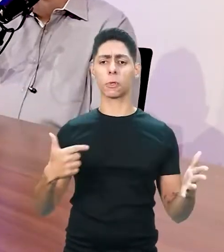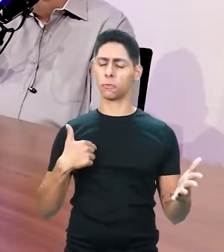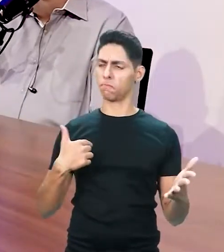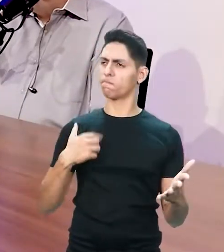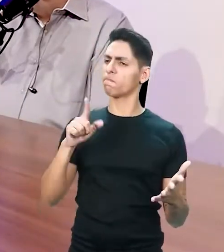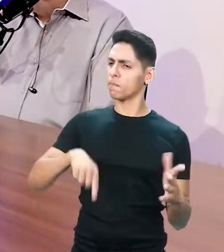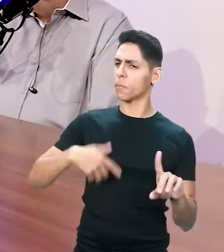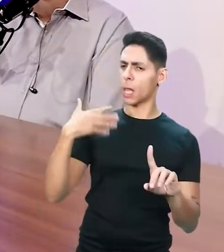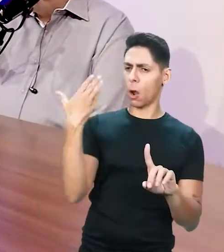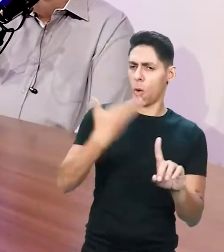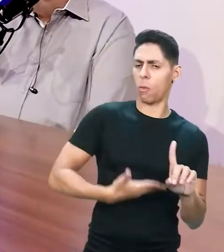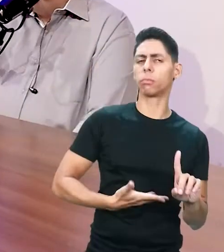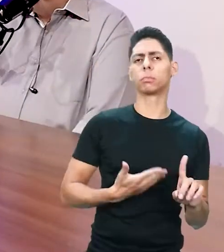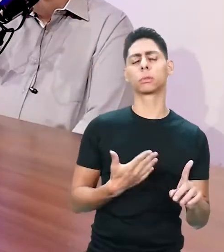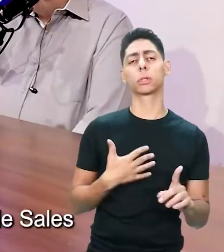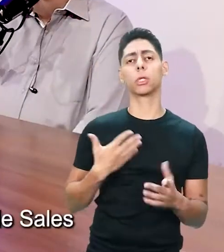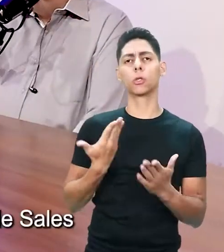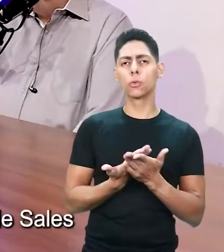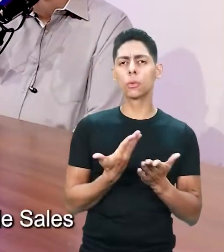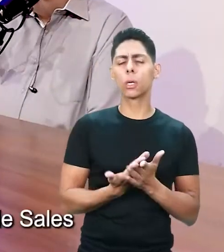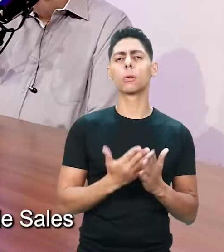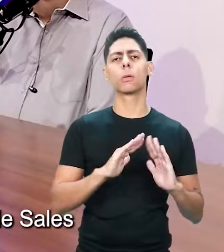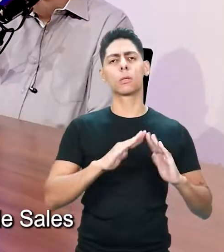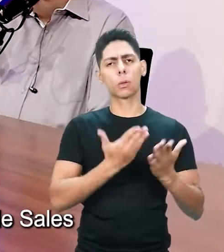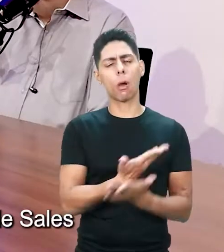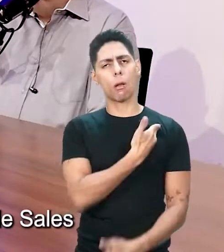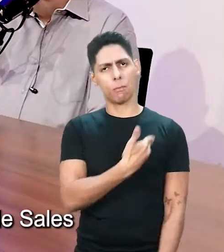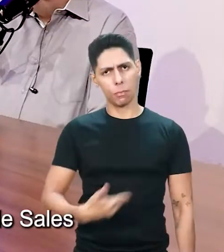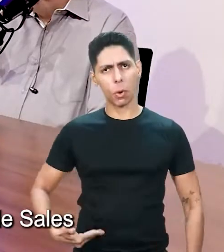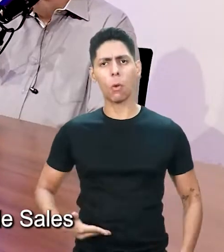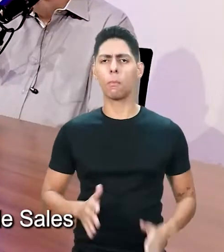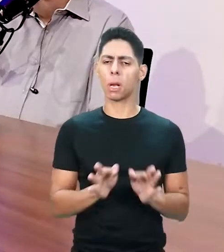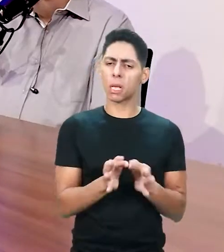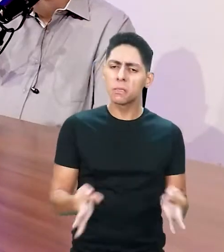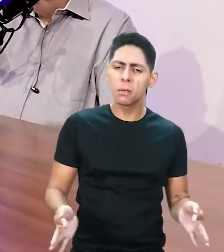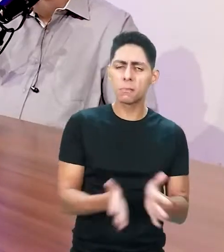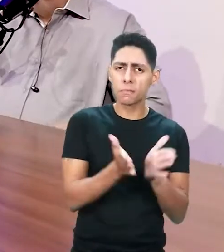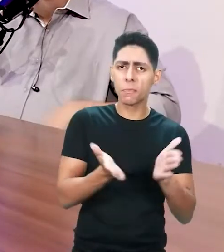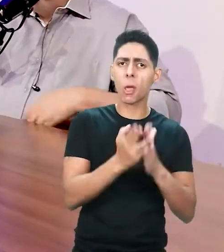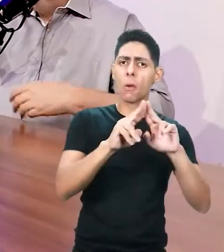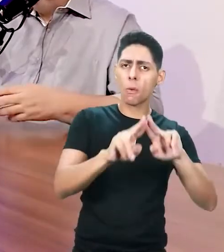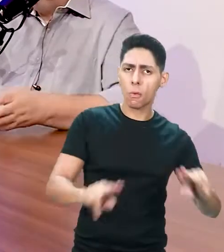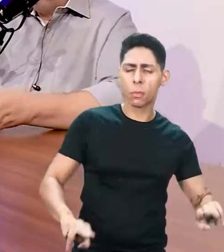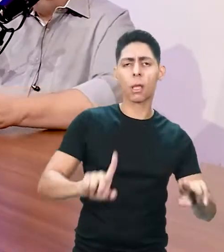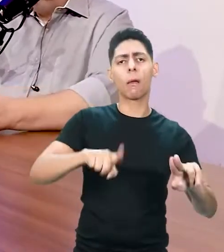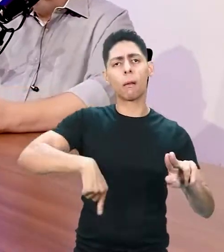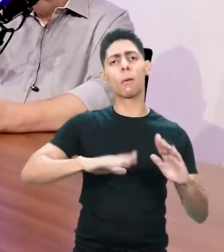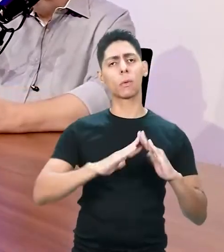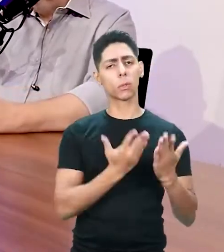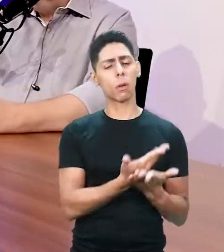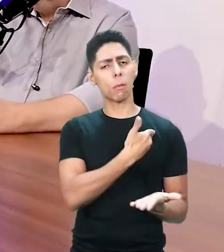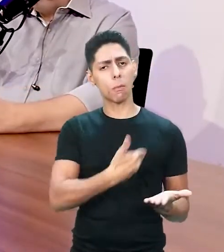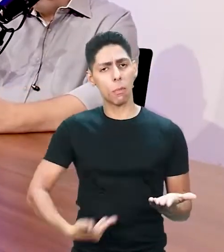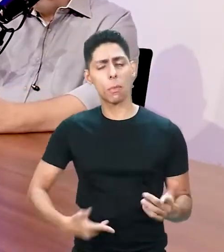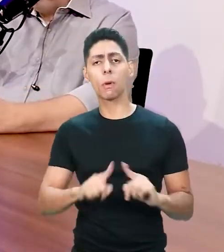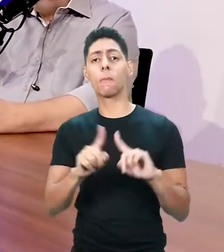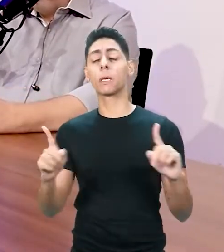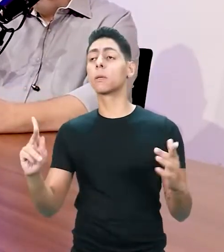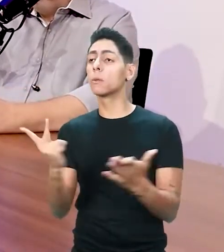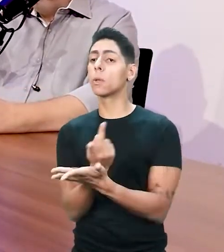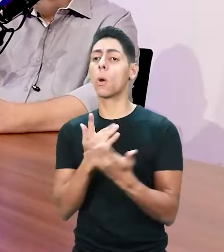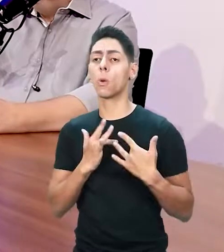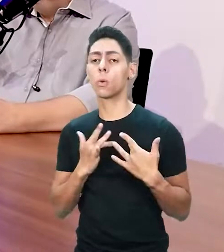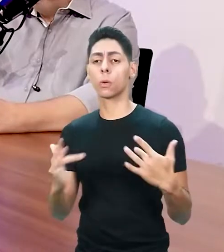numa escola pobre, de um subúrbio, escola pública, que é Olavo Josino de Salles, uma escolinha pública e tal, mas tive